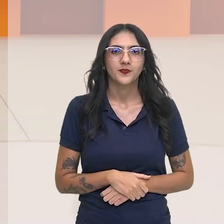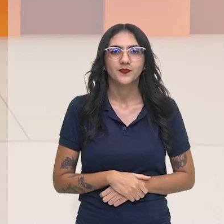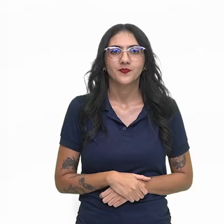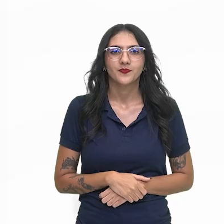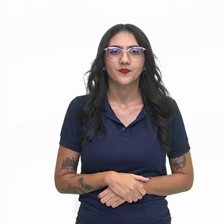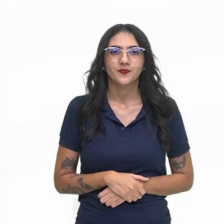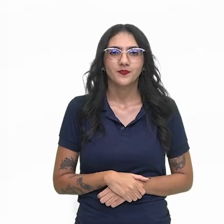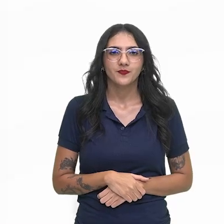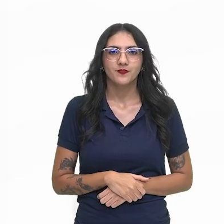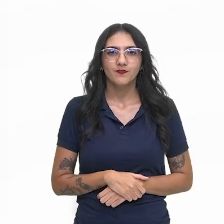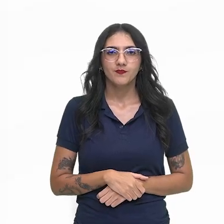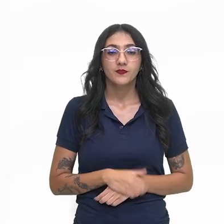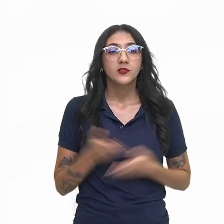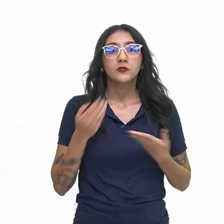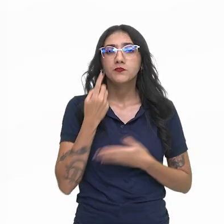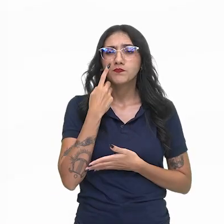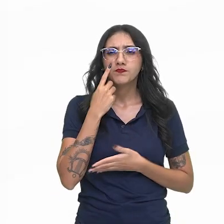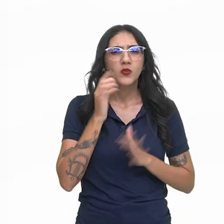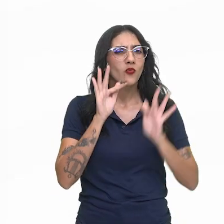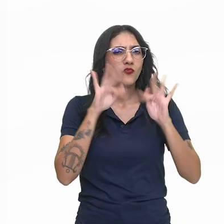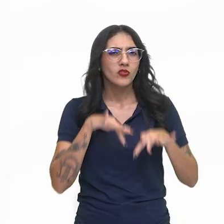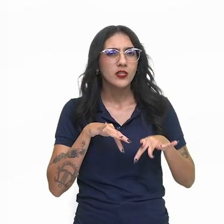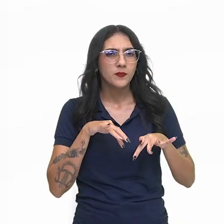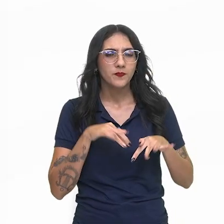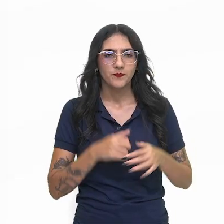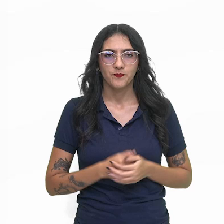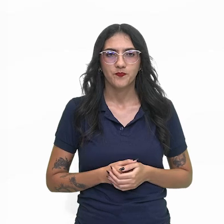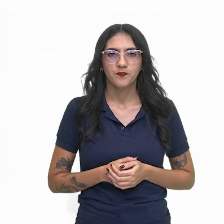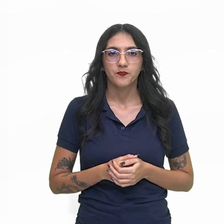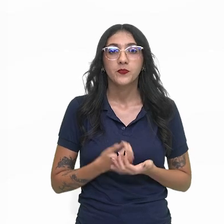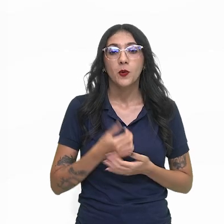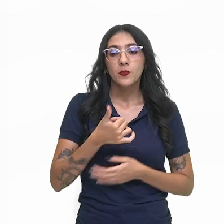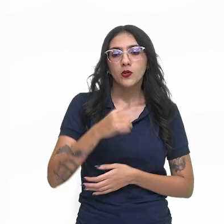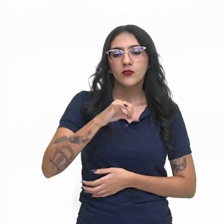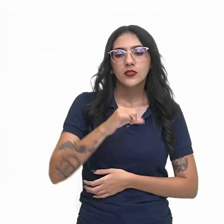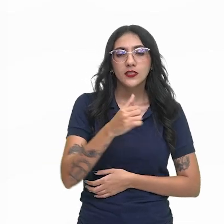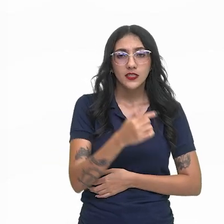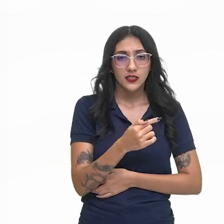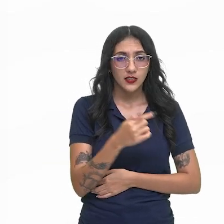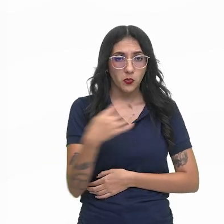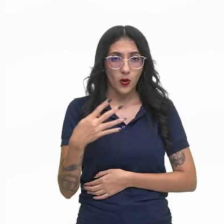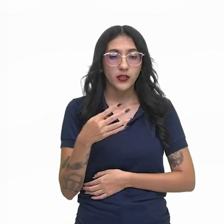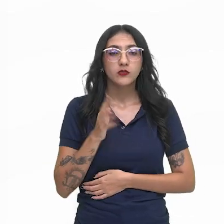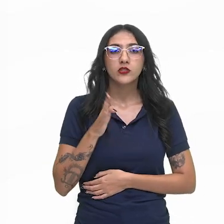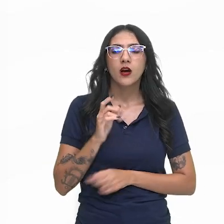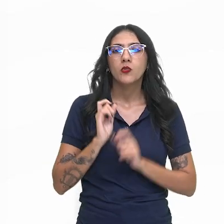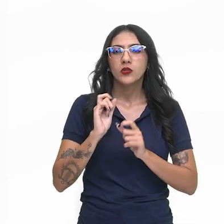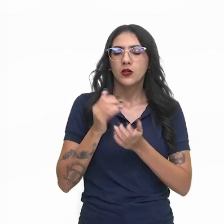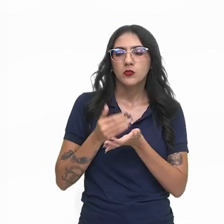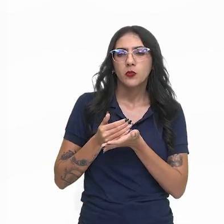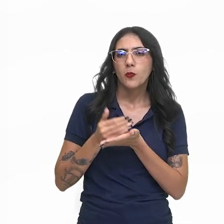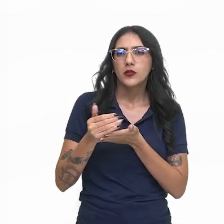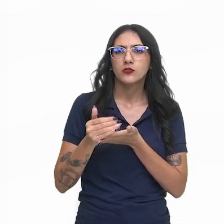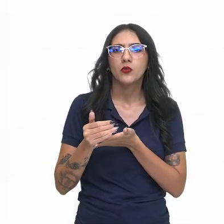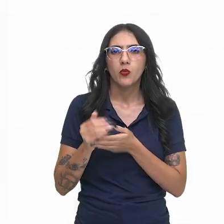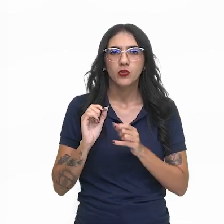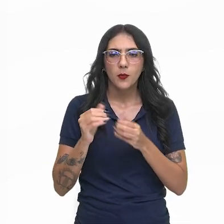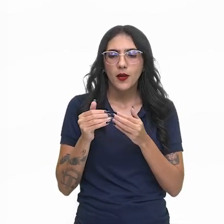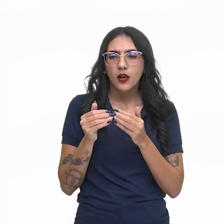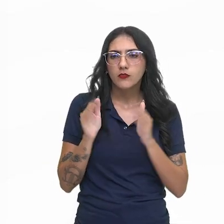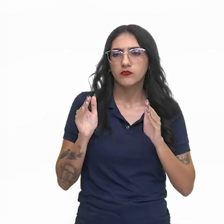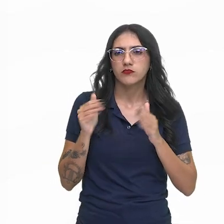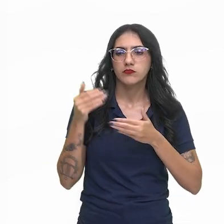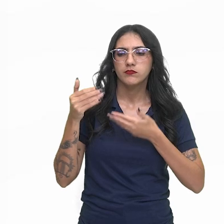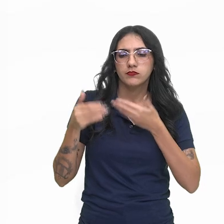da ditadura, a partir de 1974, foi iniciado um processo de abertura